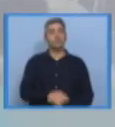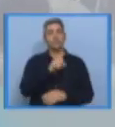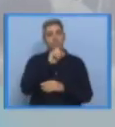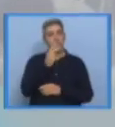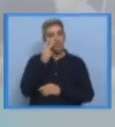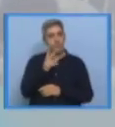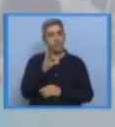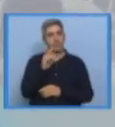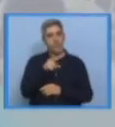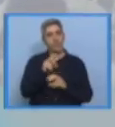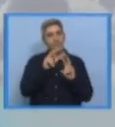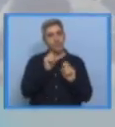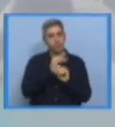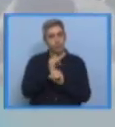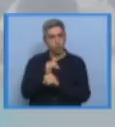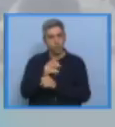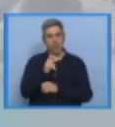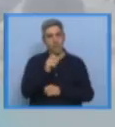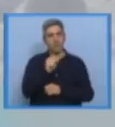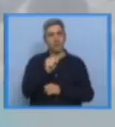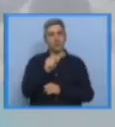Pode encontrar estes e outros temas em